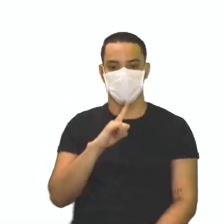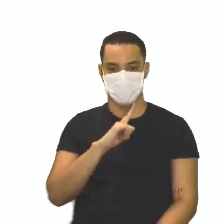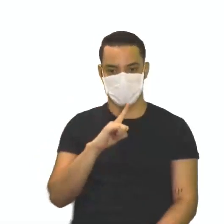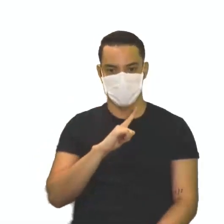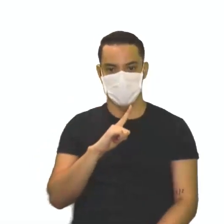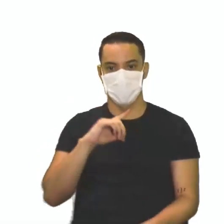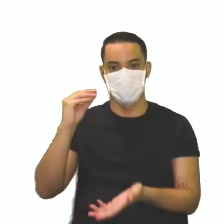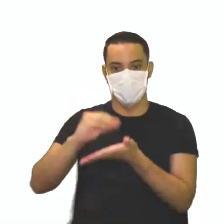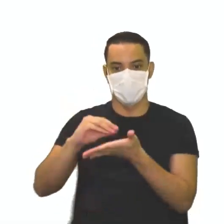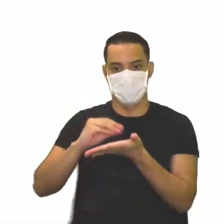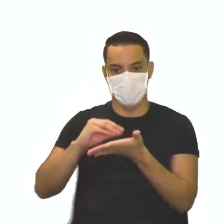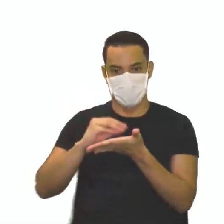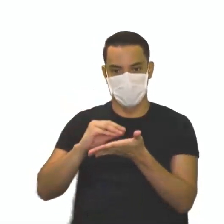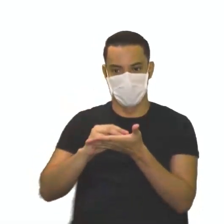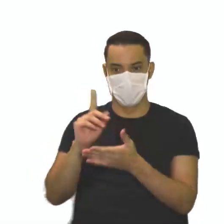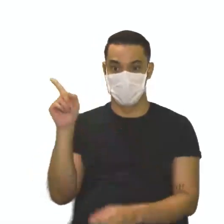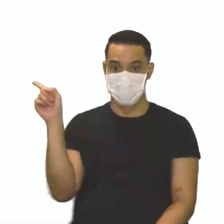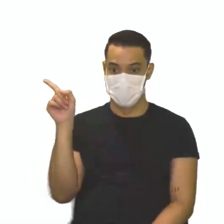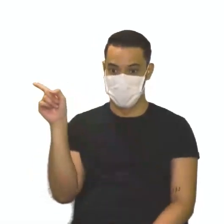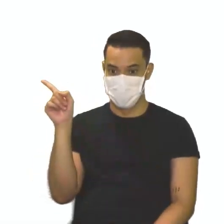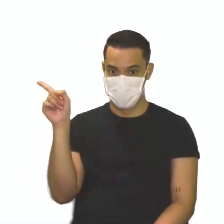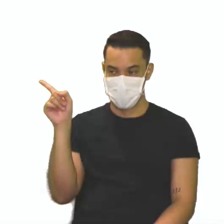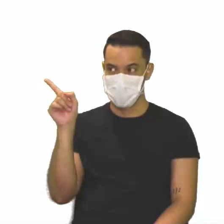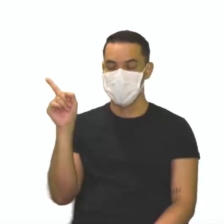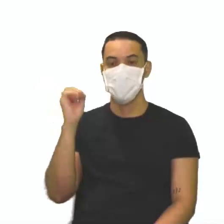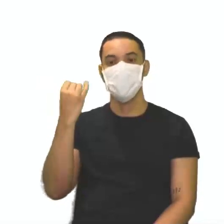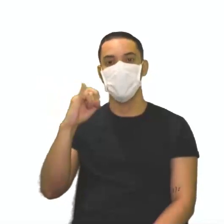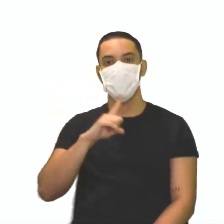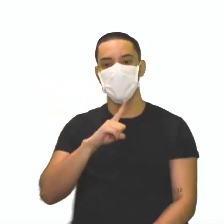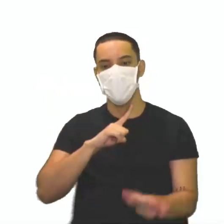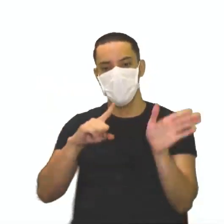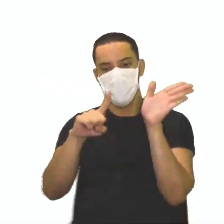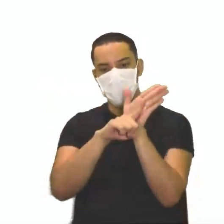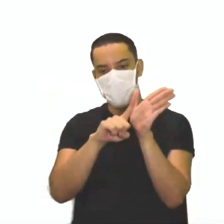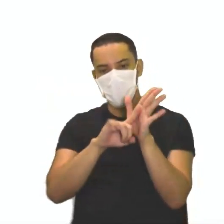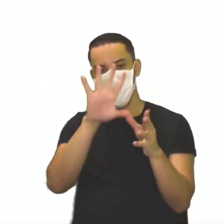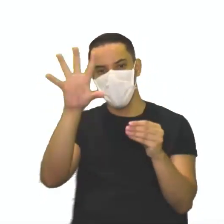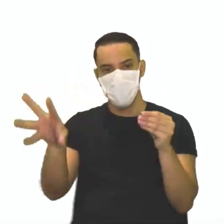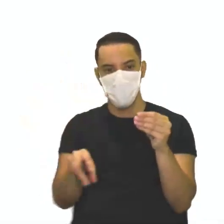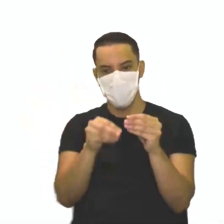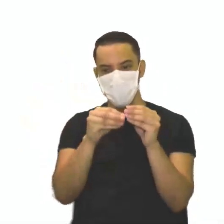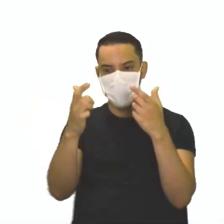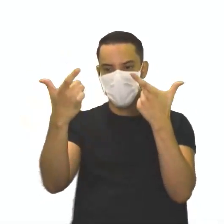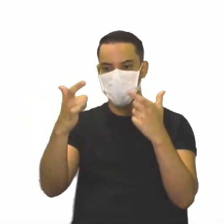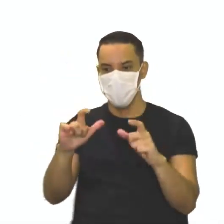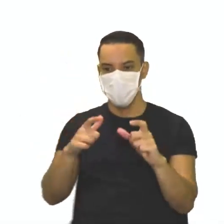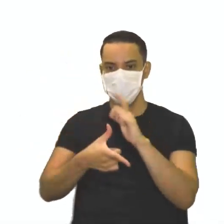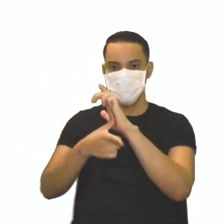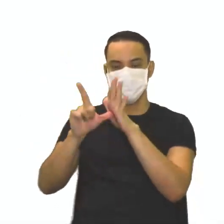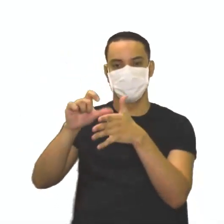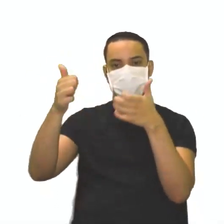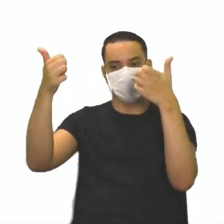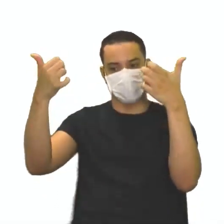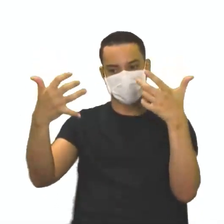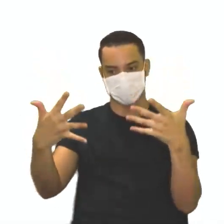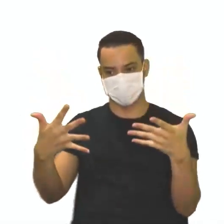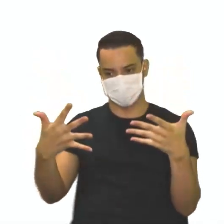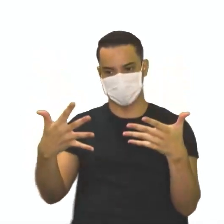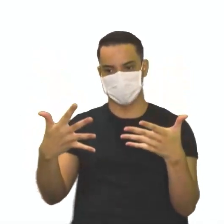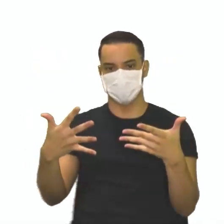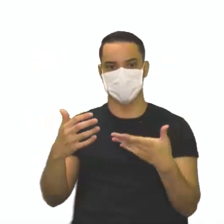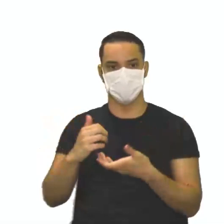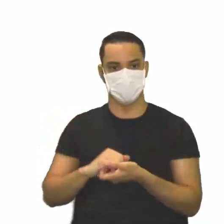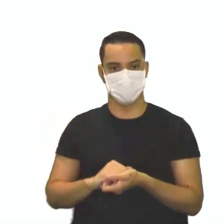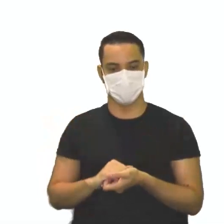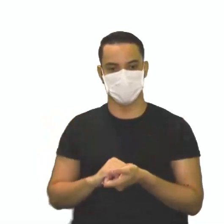elétrons aqui em falta, tá bom? E aqui, se tivesse negativo, ia entrar naquela situação que eu falei para vocês antes,